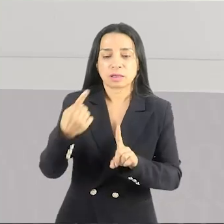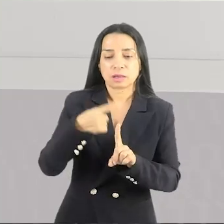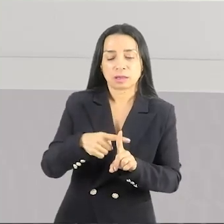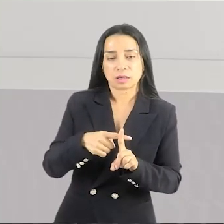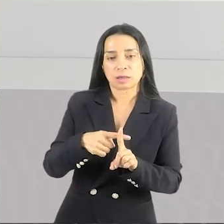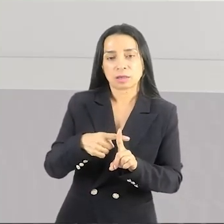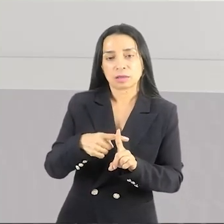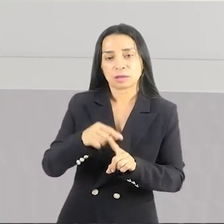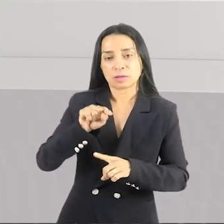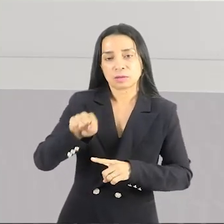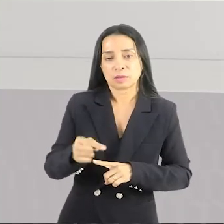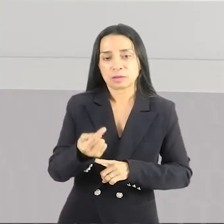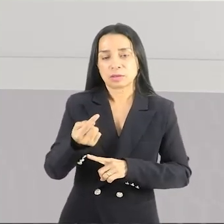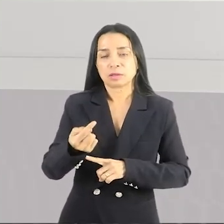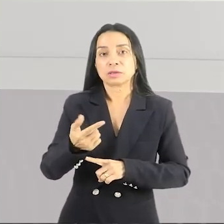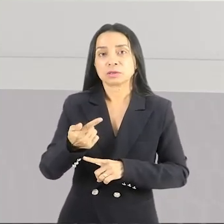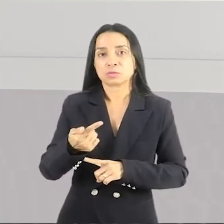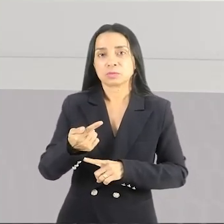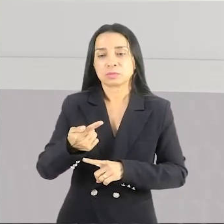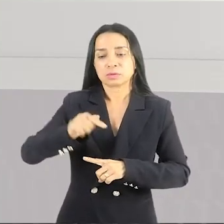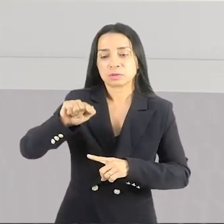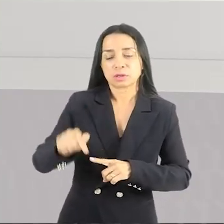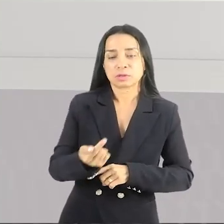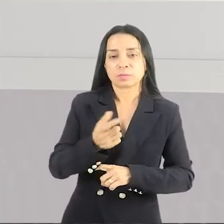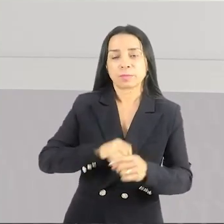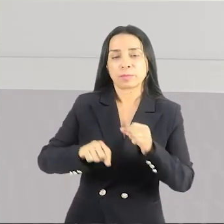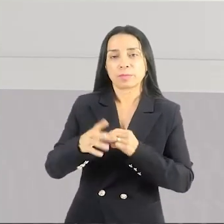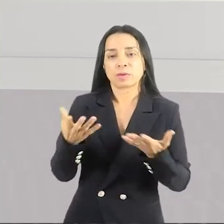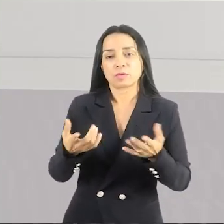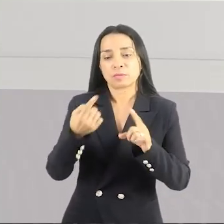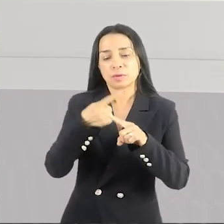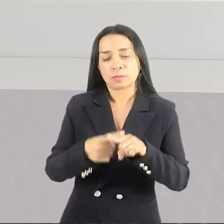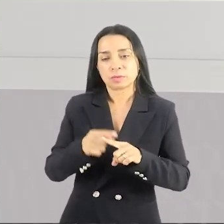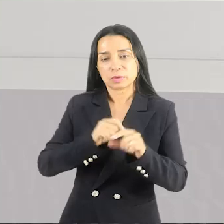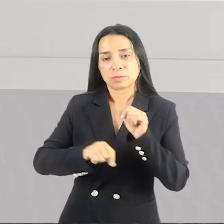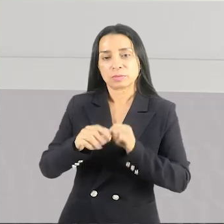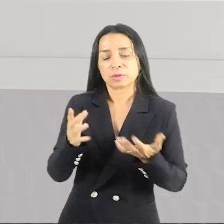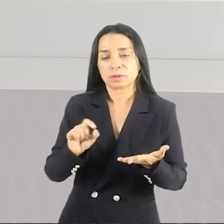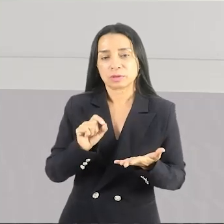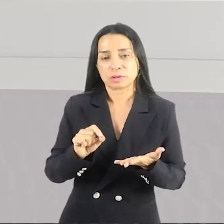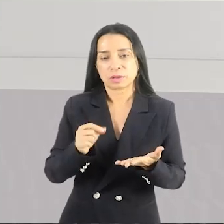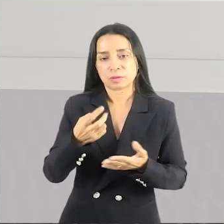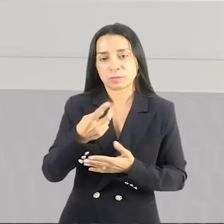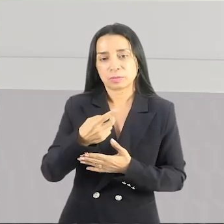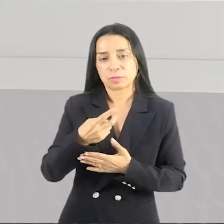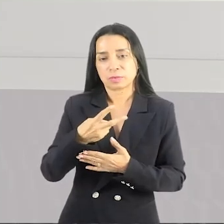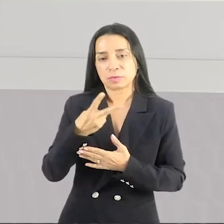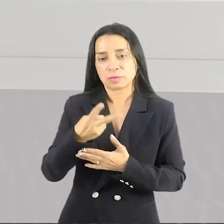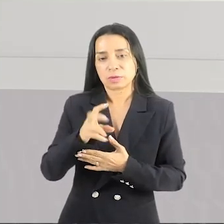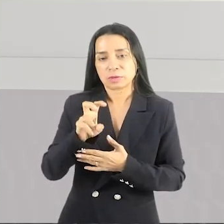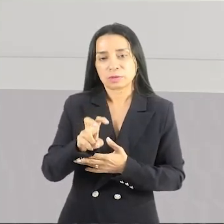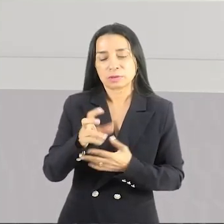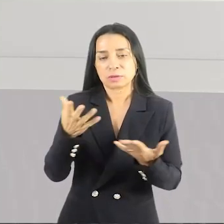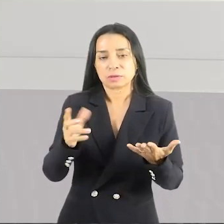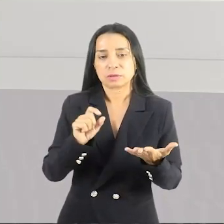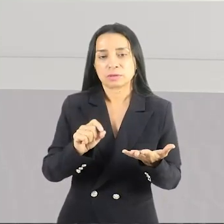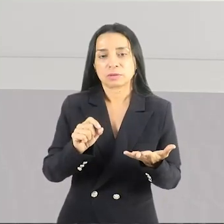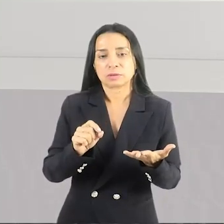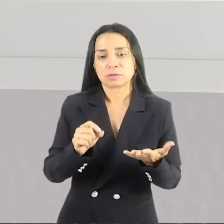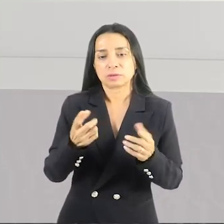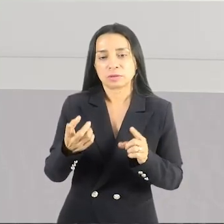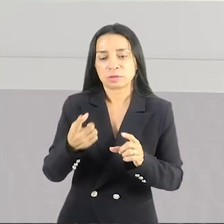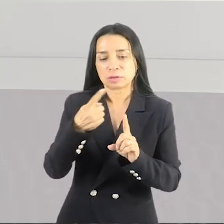mais o 7.000 você vai multiplicar pelo peso dele, que é 25. E aqui